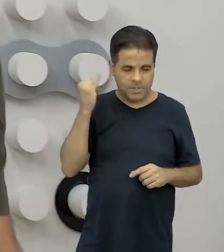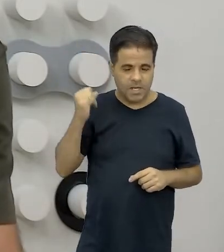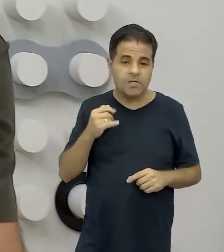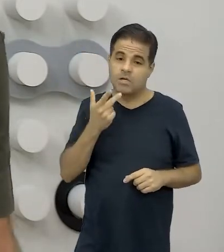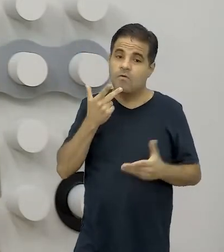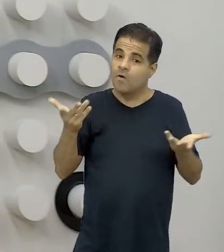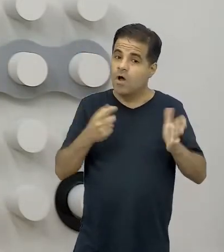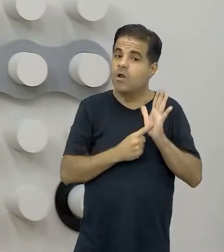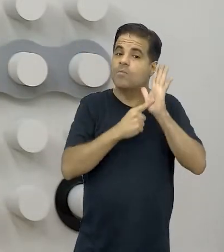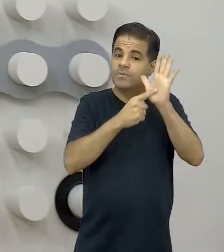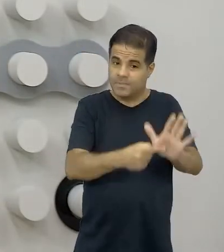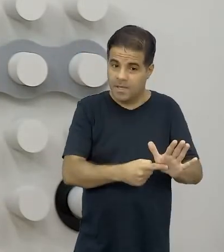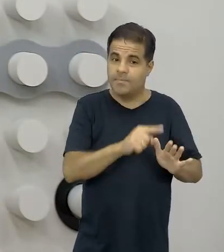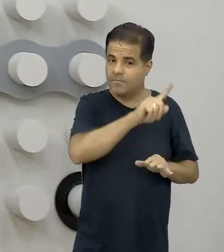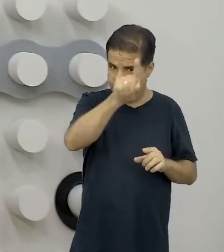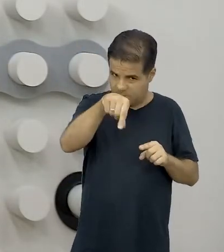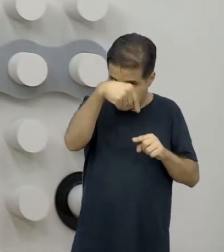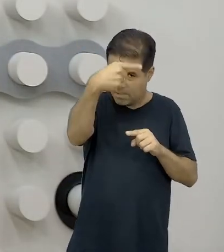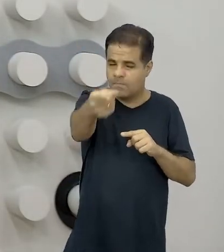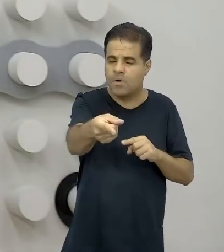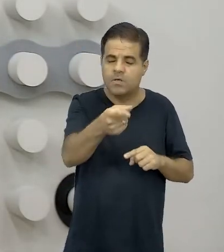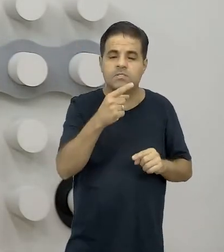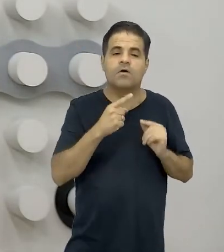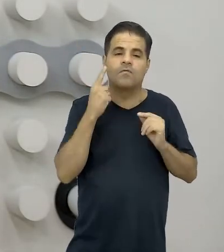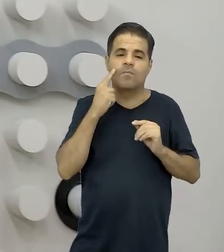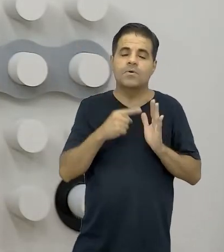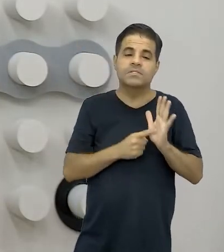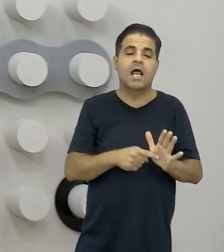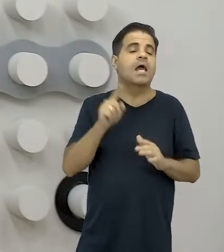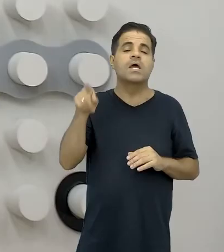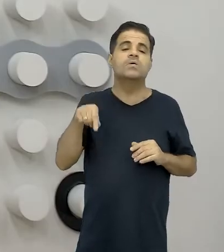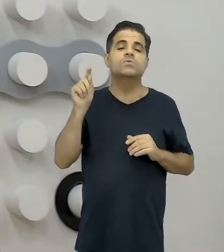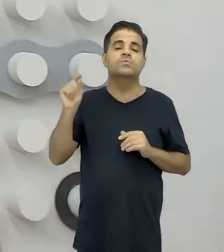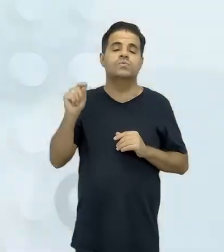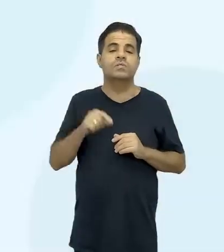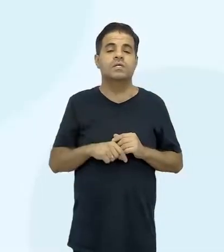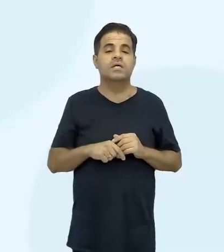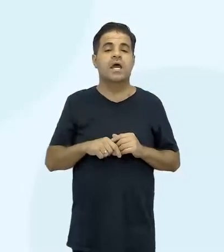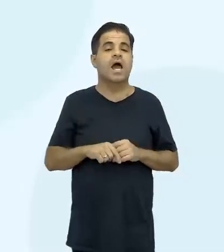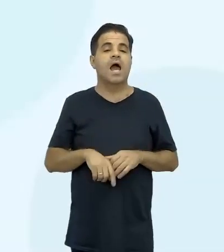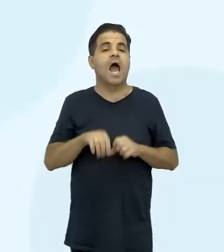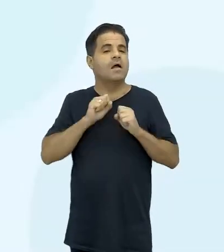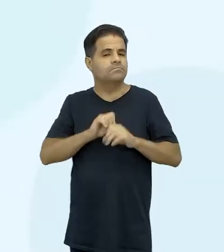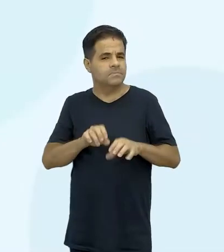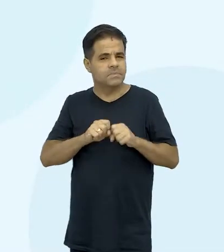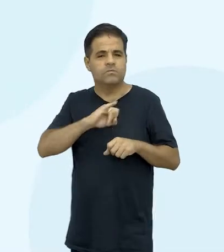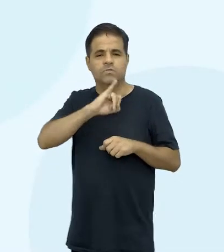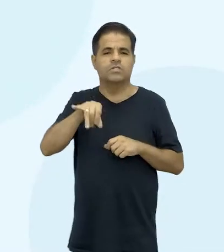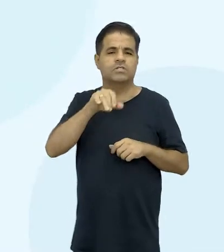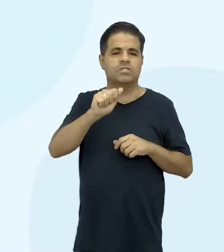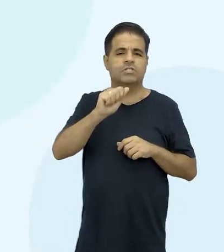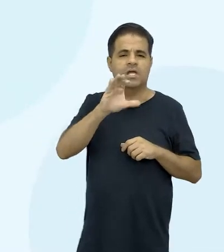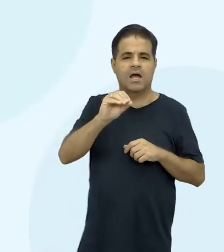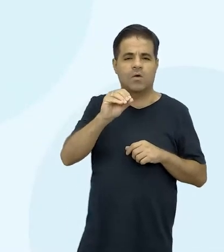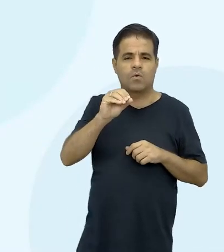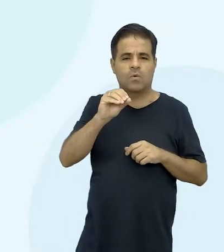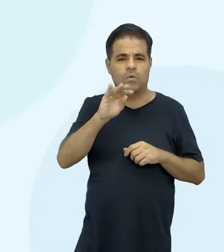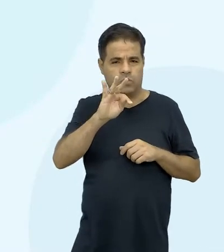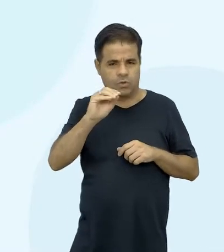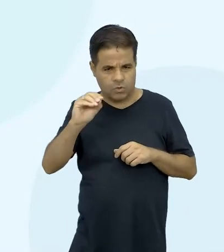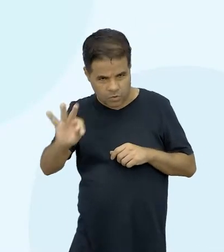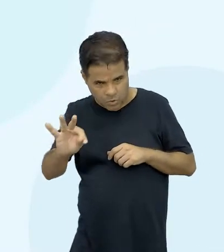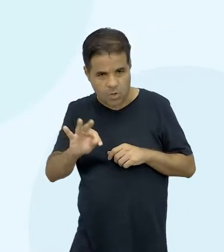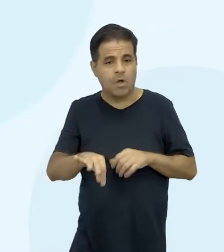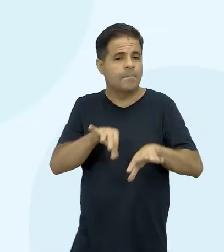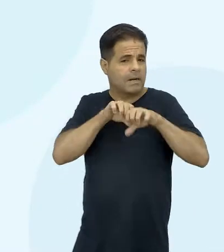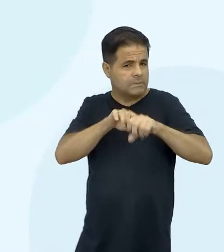eu vou mostrar para vocês logo mais, né? Então é isso aqui, ó, a lição de Jacotot. A ideia vislumbrada por Jacotot para